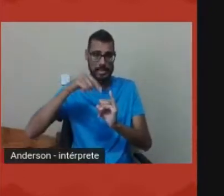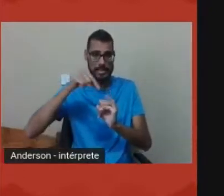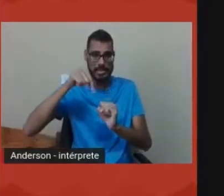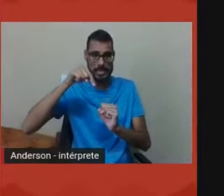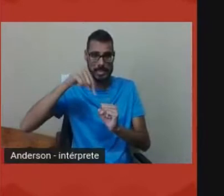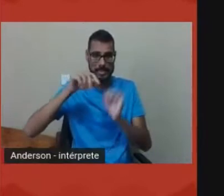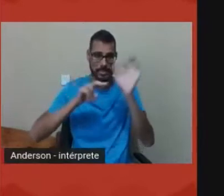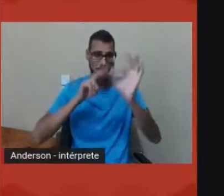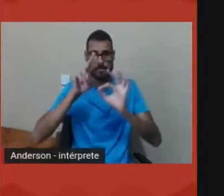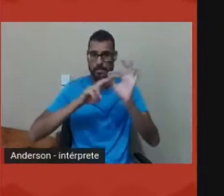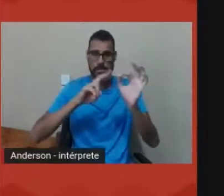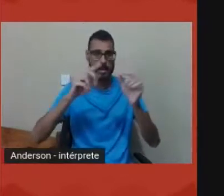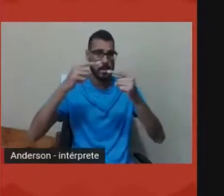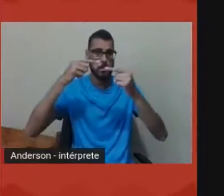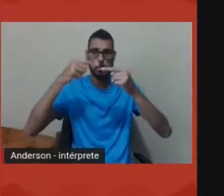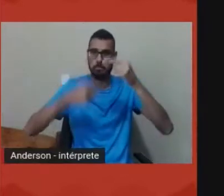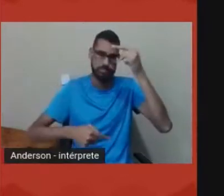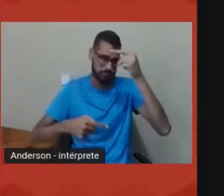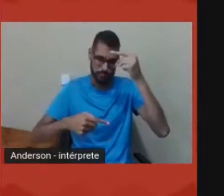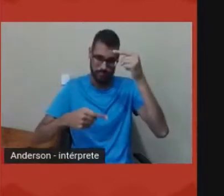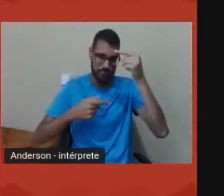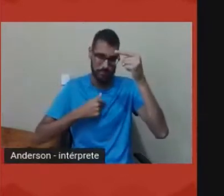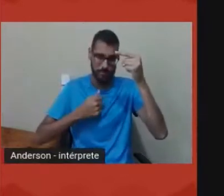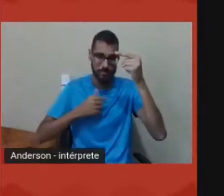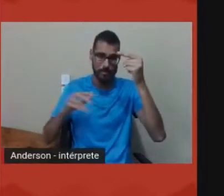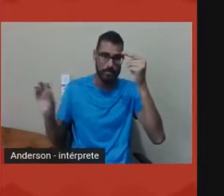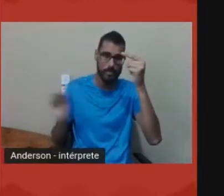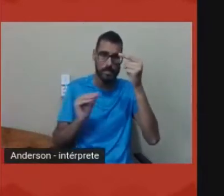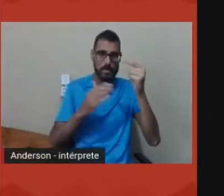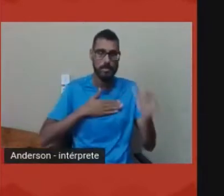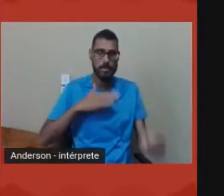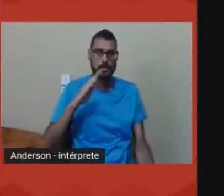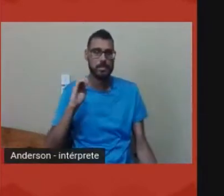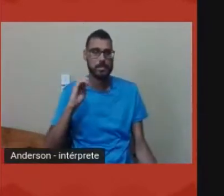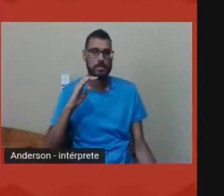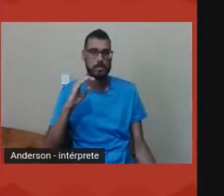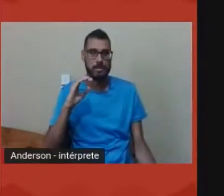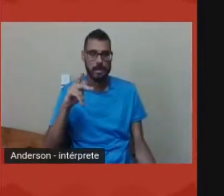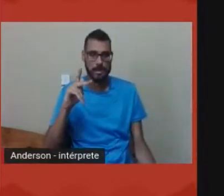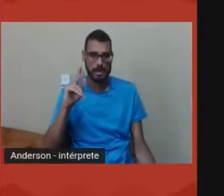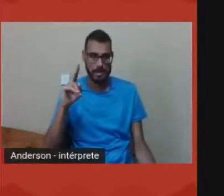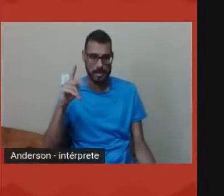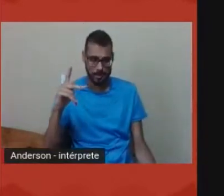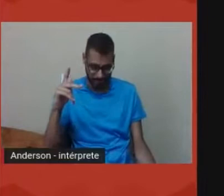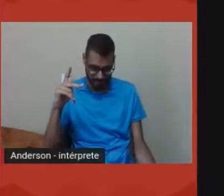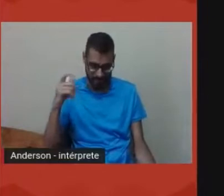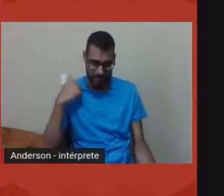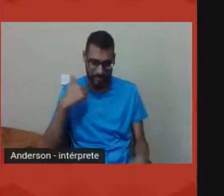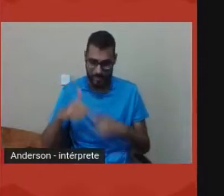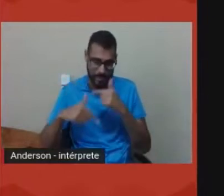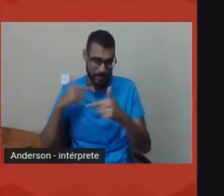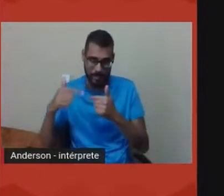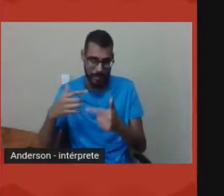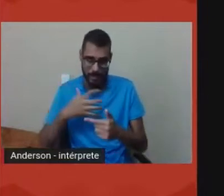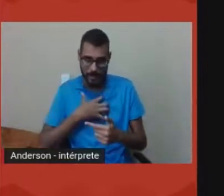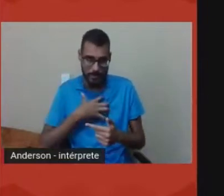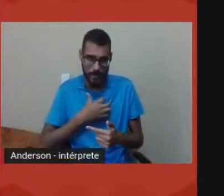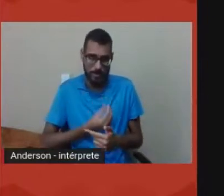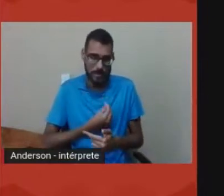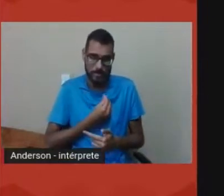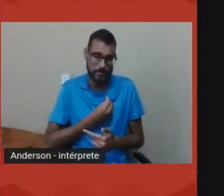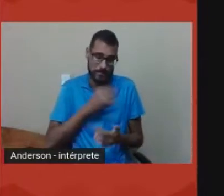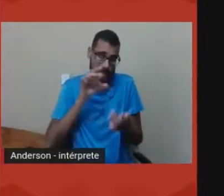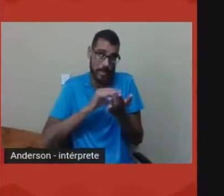Então, nós estamos trabalhando em condições normais, temperatura e pressão. Então, na vida real, acontece isso aí